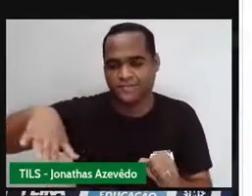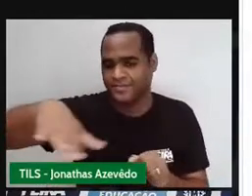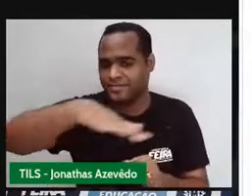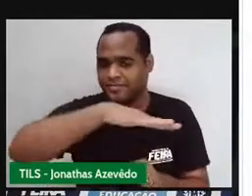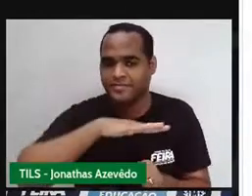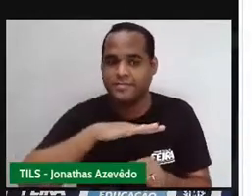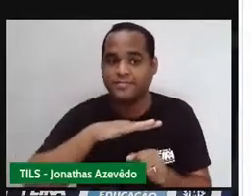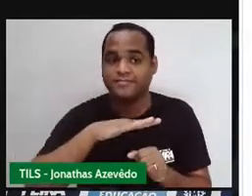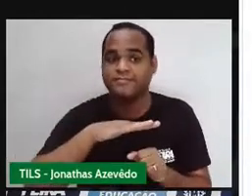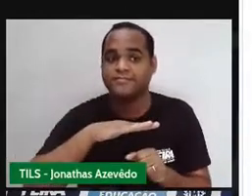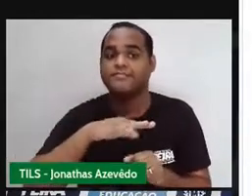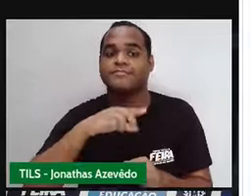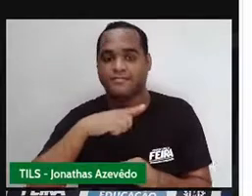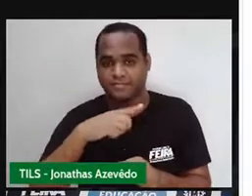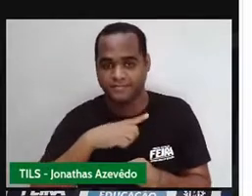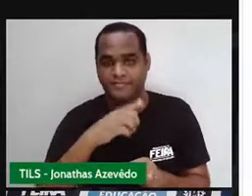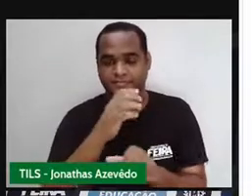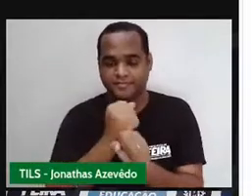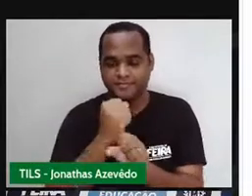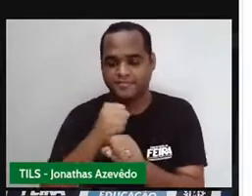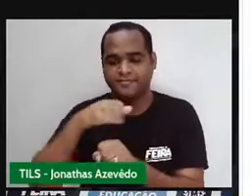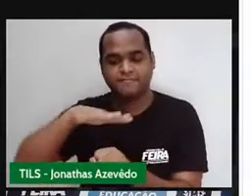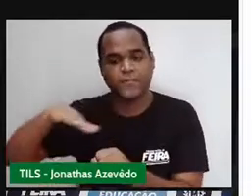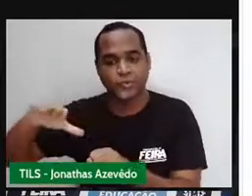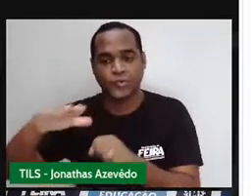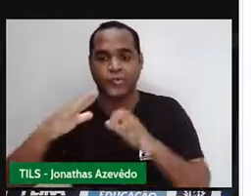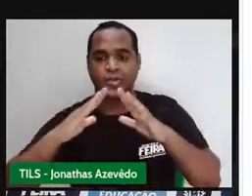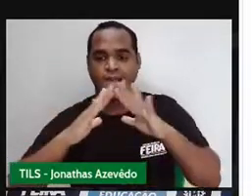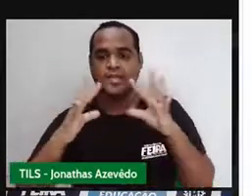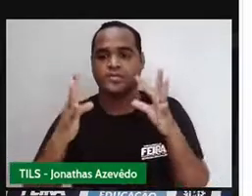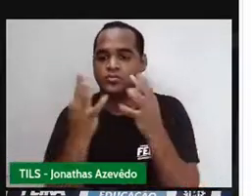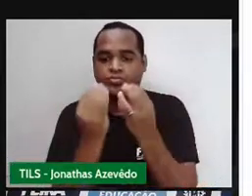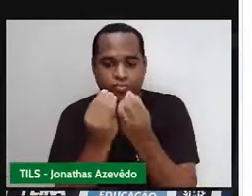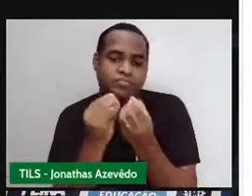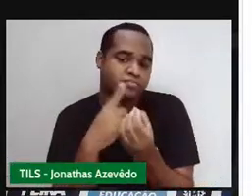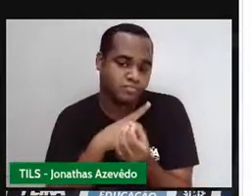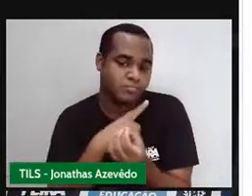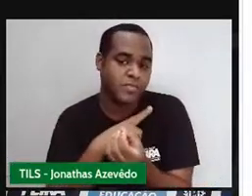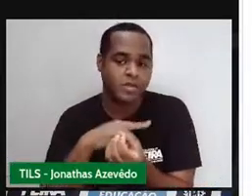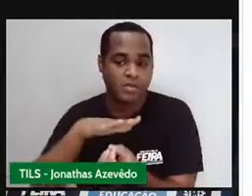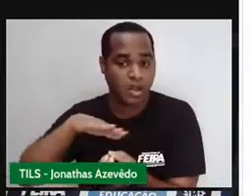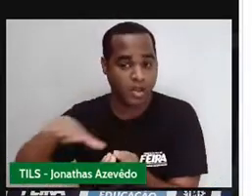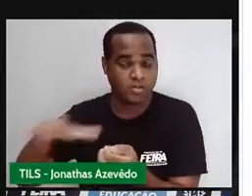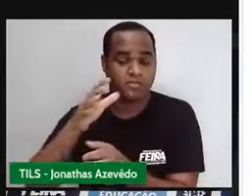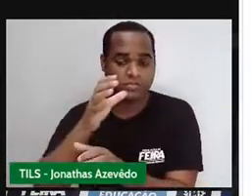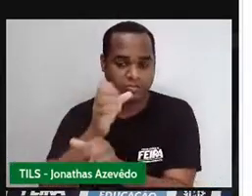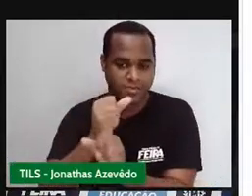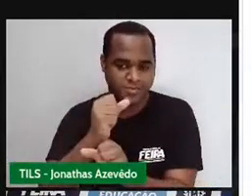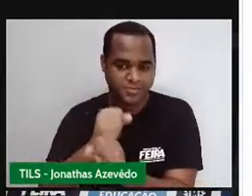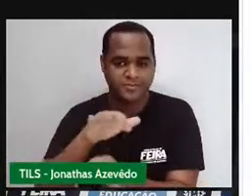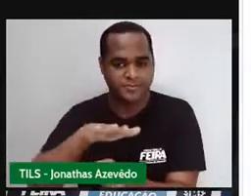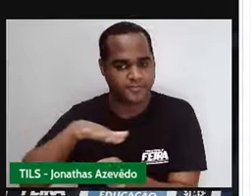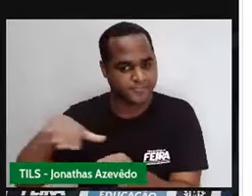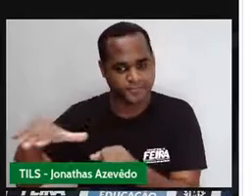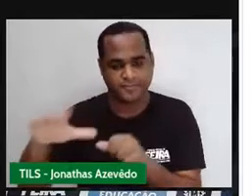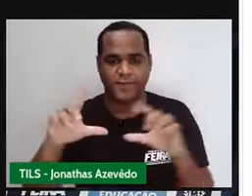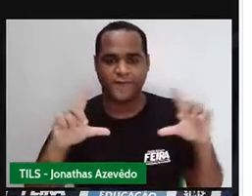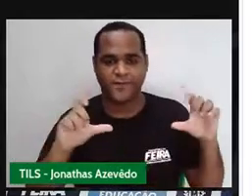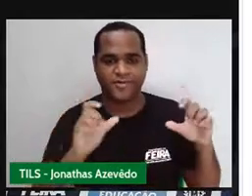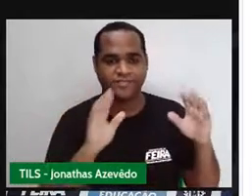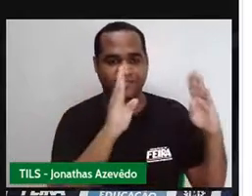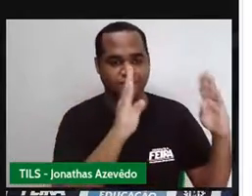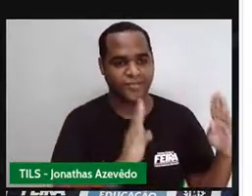a gente vai ter a área da planta do imóvel essa área vai ser a área dessa figura